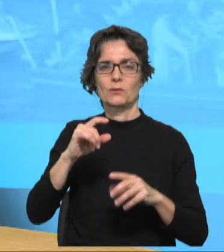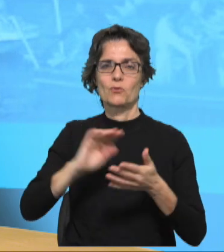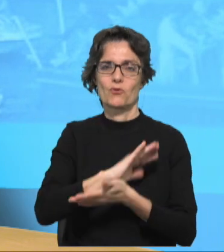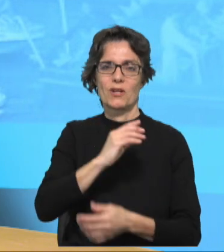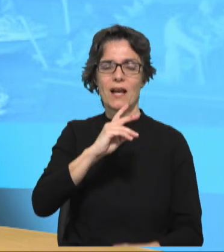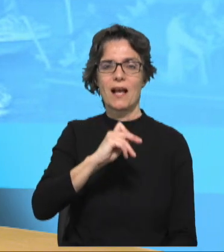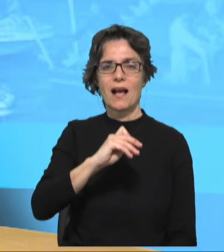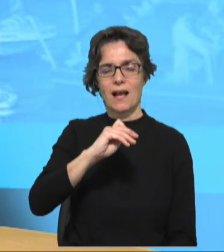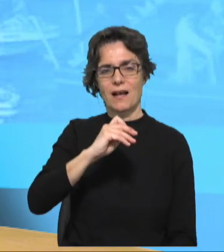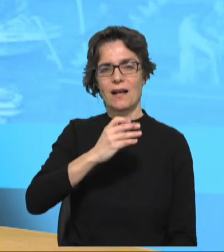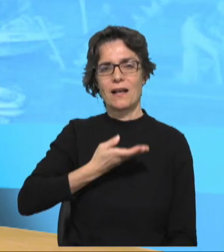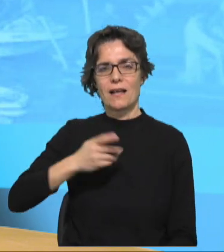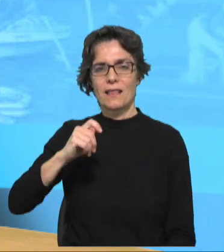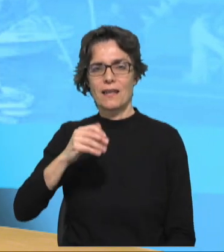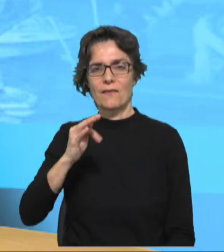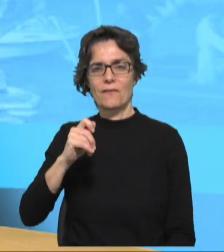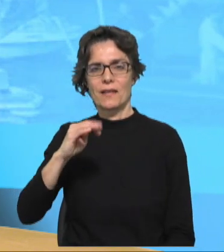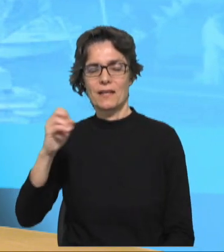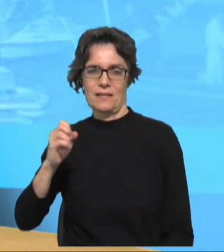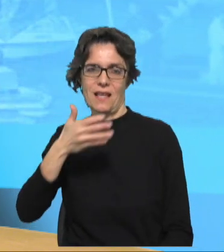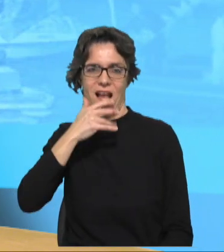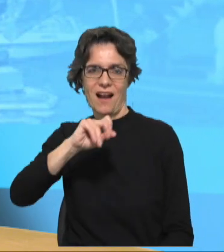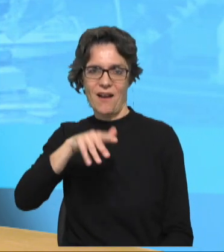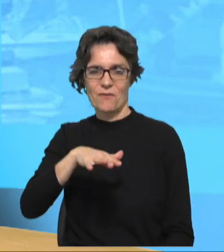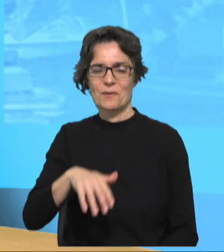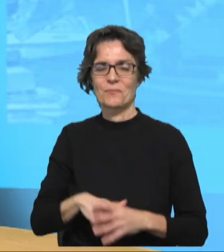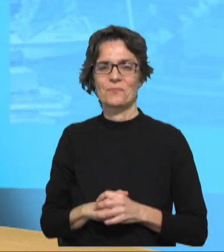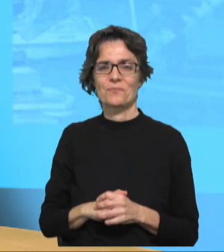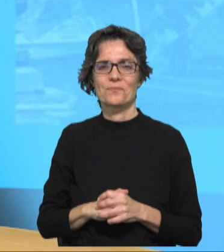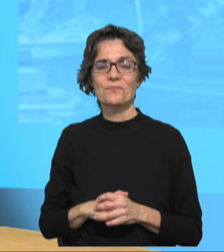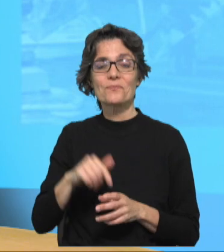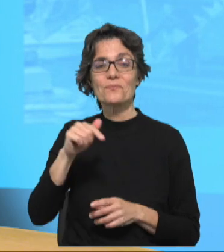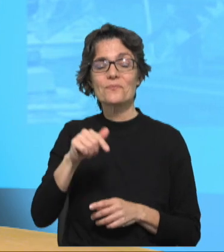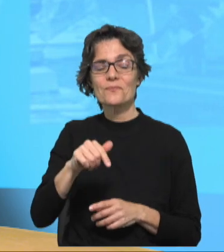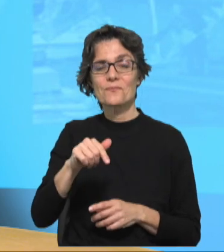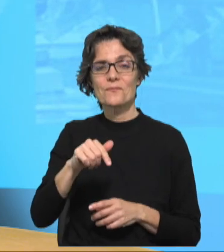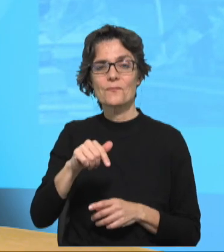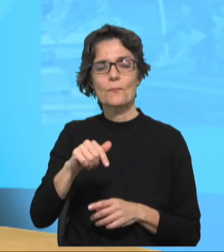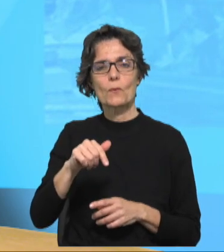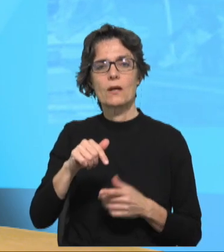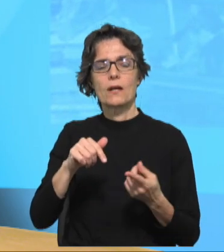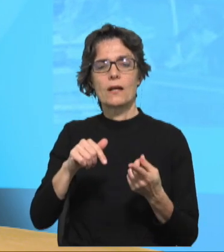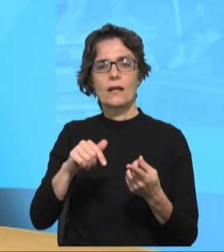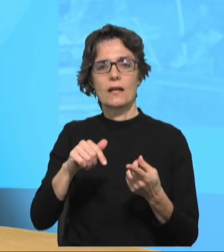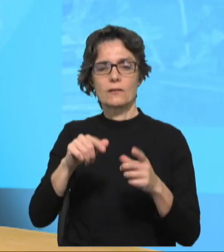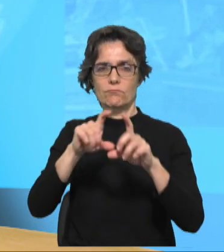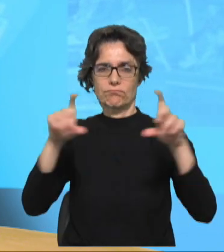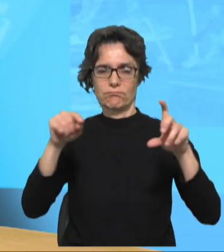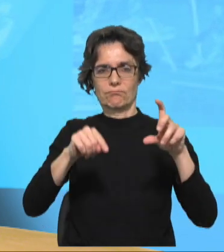Olhando a capa deste jornal, tinha um título de editorial Entrando na Liça, portanto ele assumia entrar